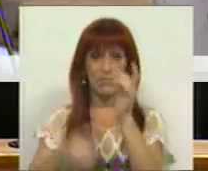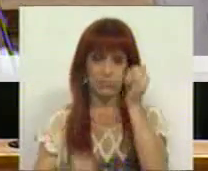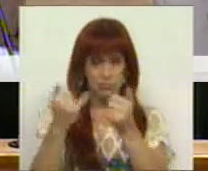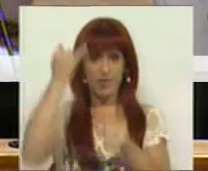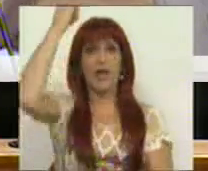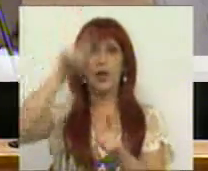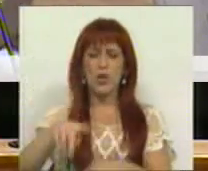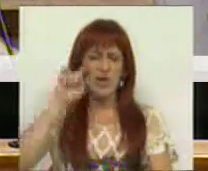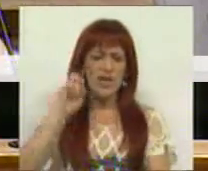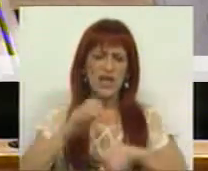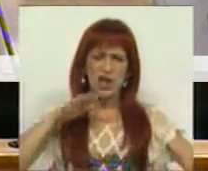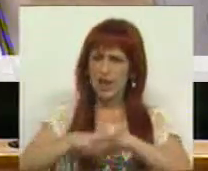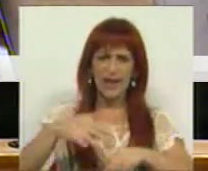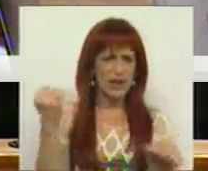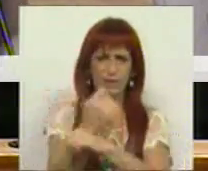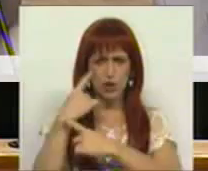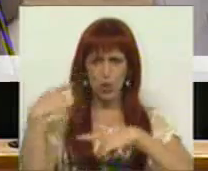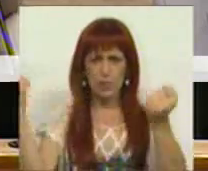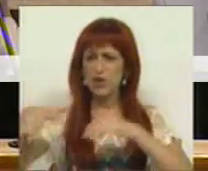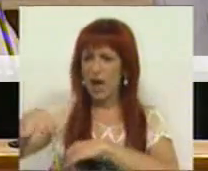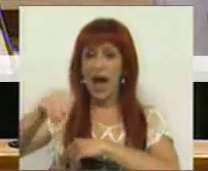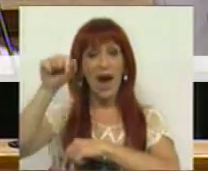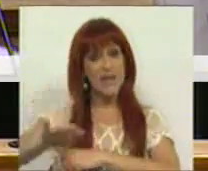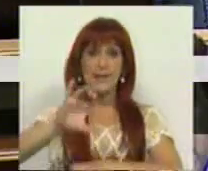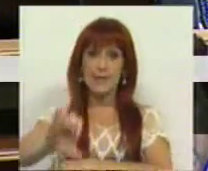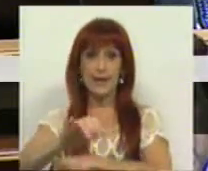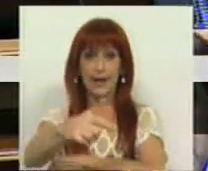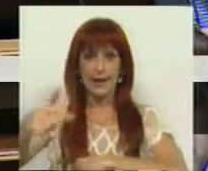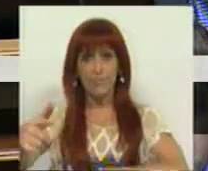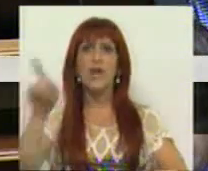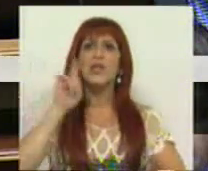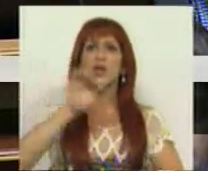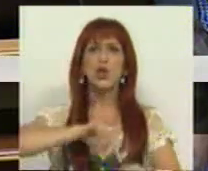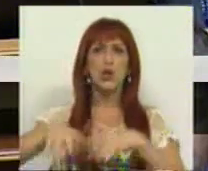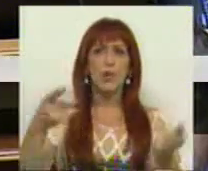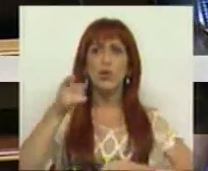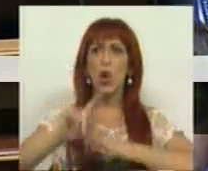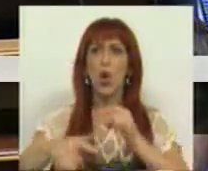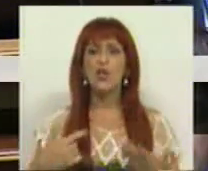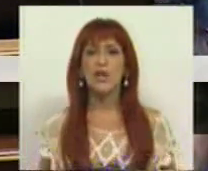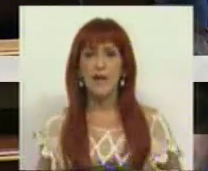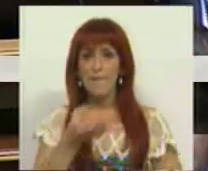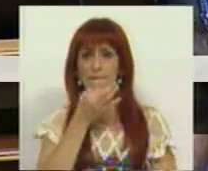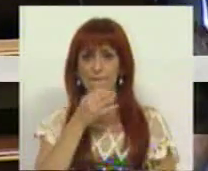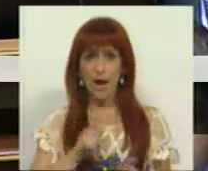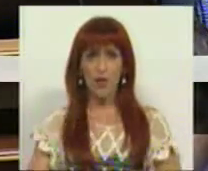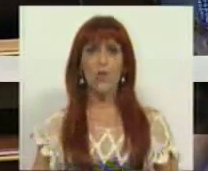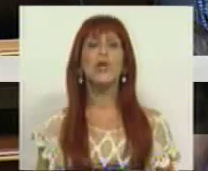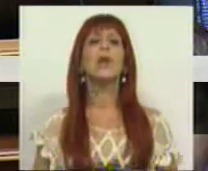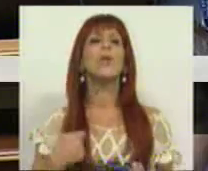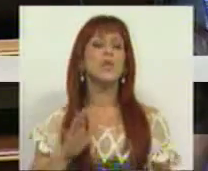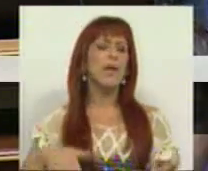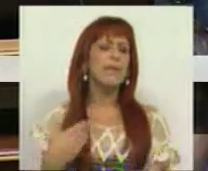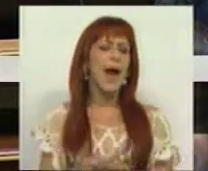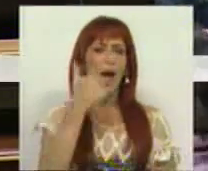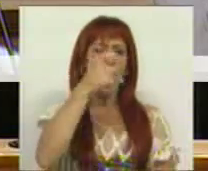exige exatamente uma rede de serviço público na área dos CTT. Senhoras e senhores deputados, daquilo que estamos a falar é de